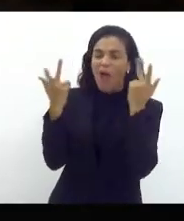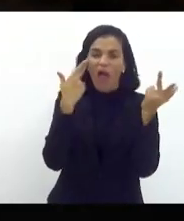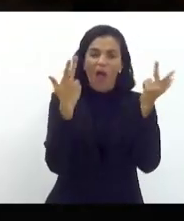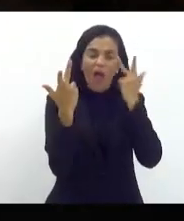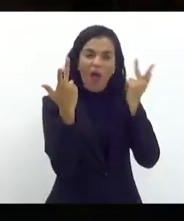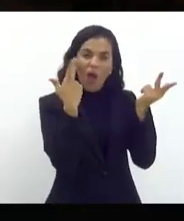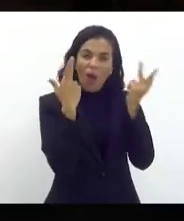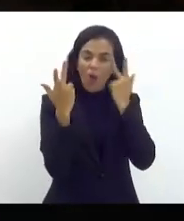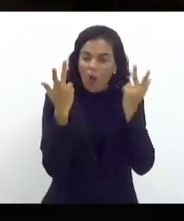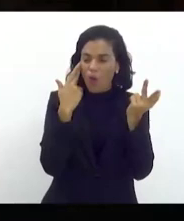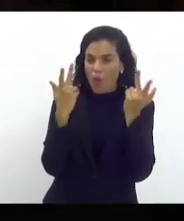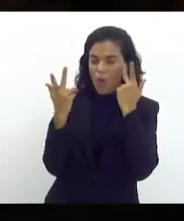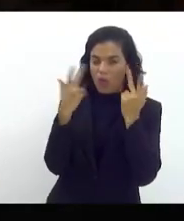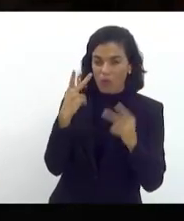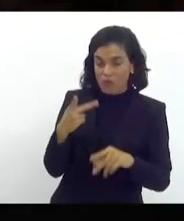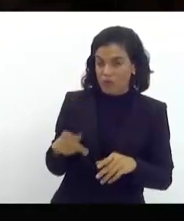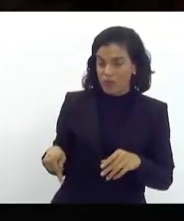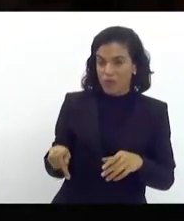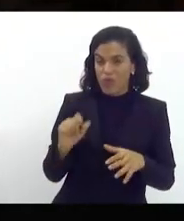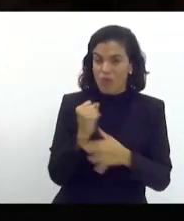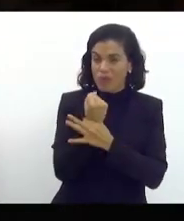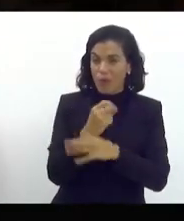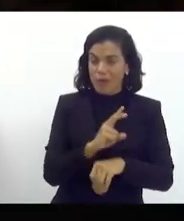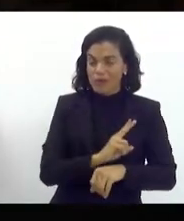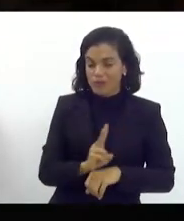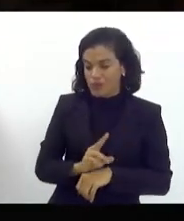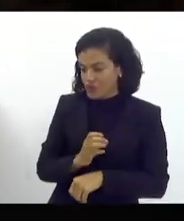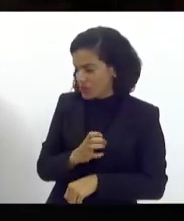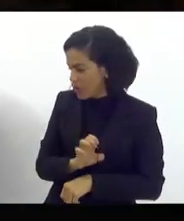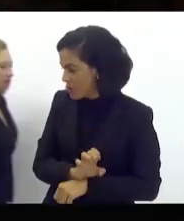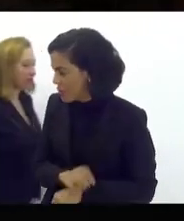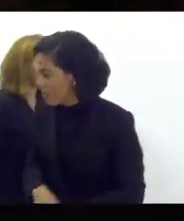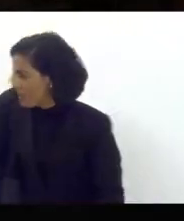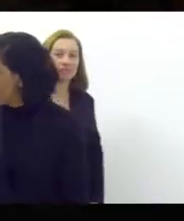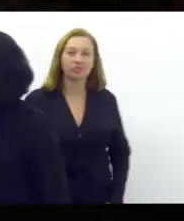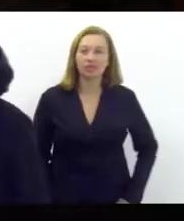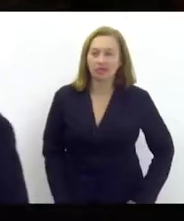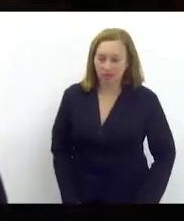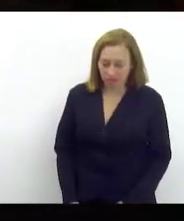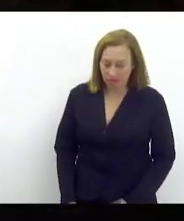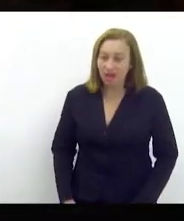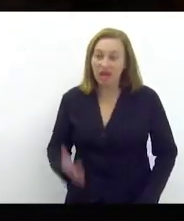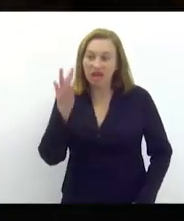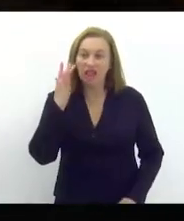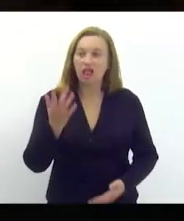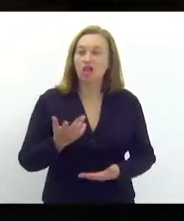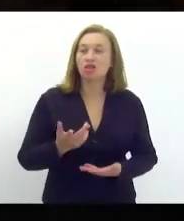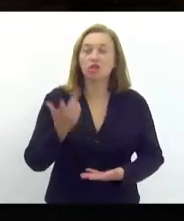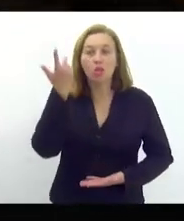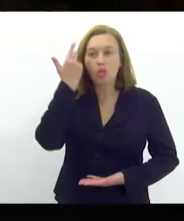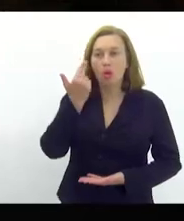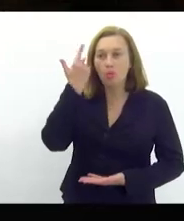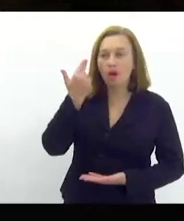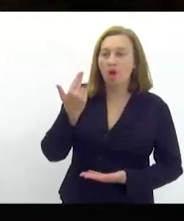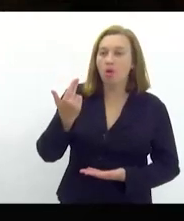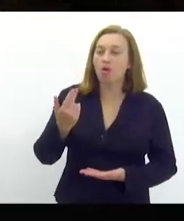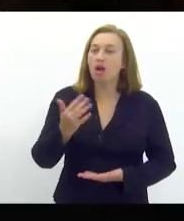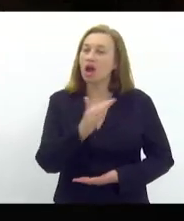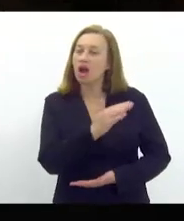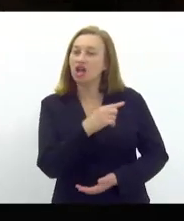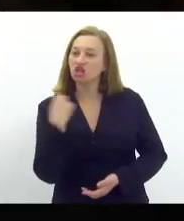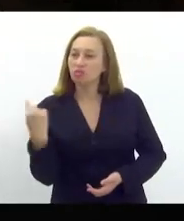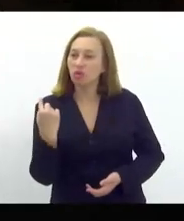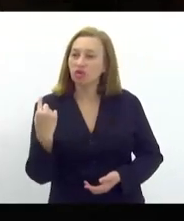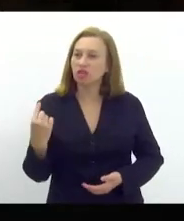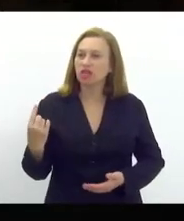do braço armado do Estado estamos naturalizando as mortes cotidianas que ocorrem